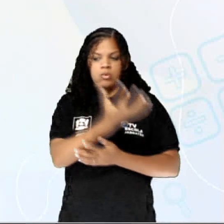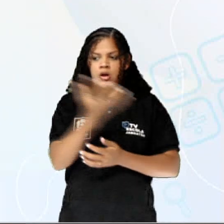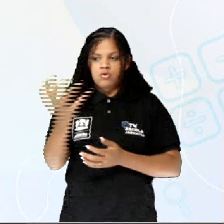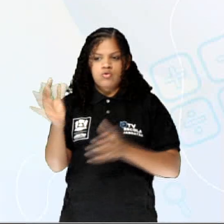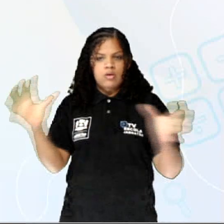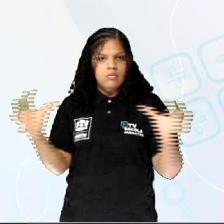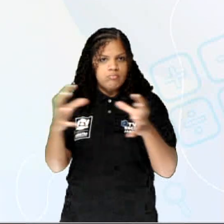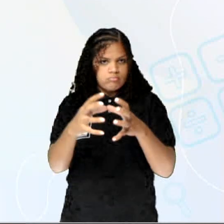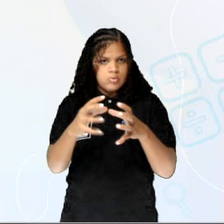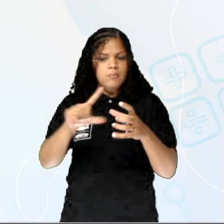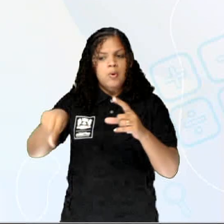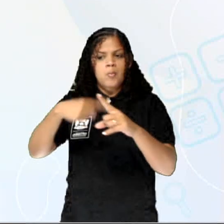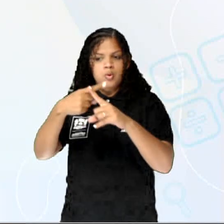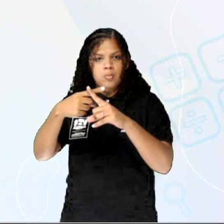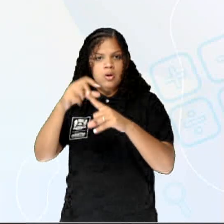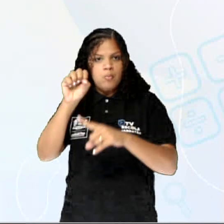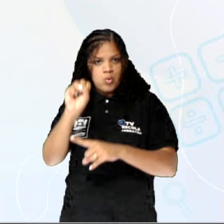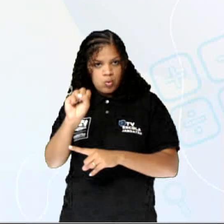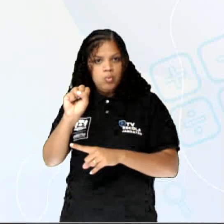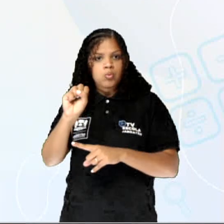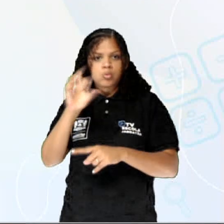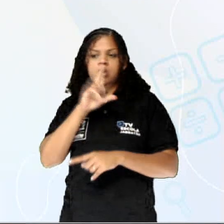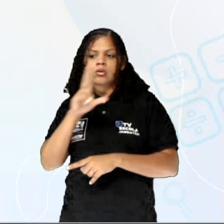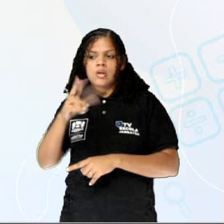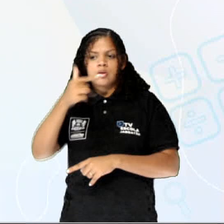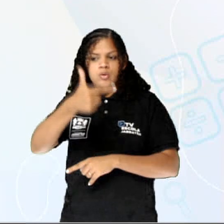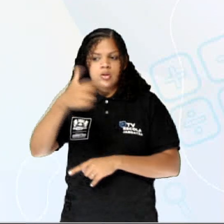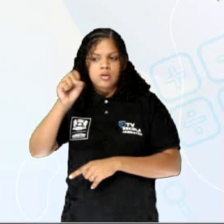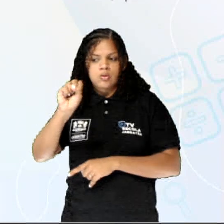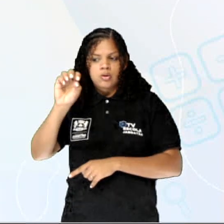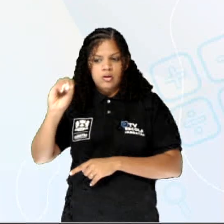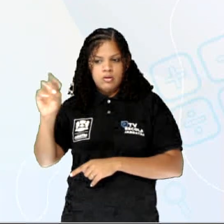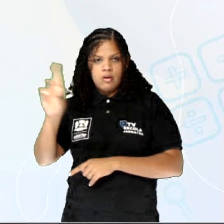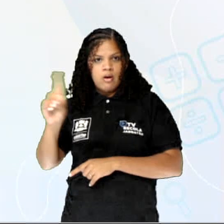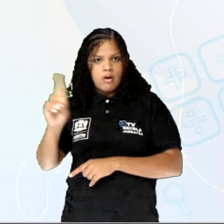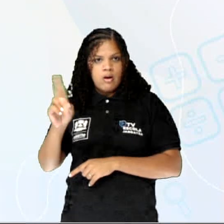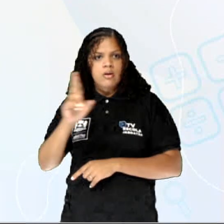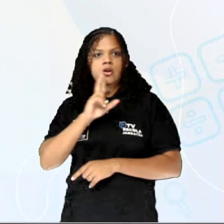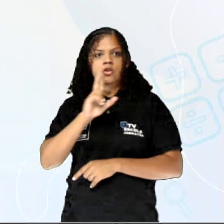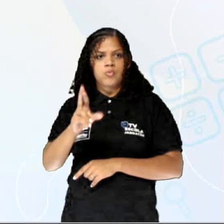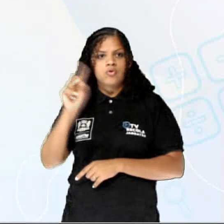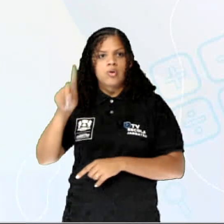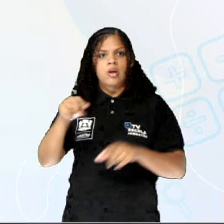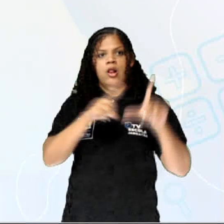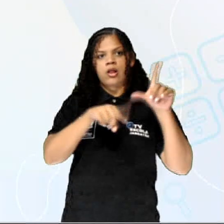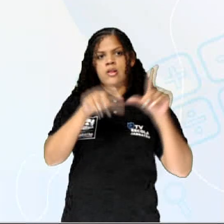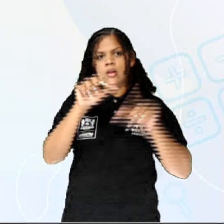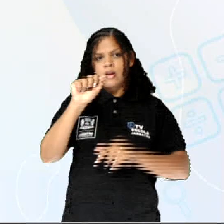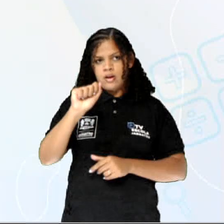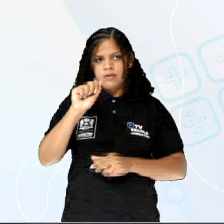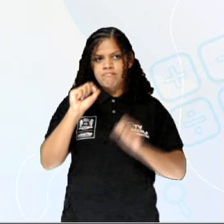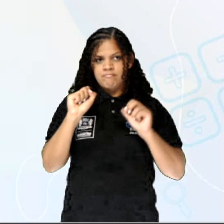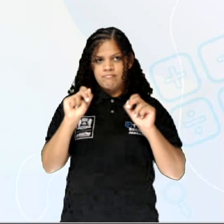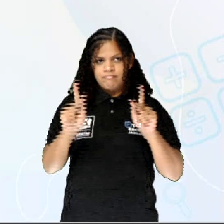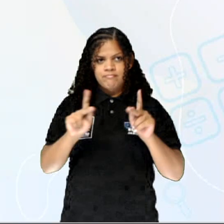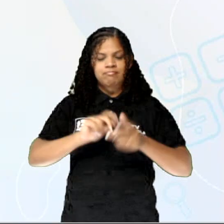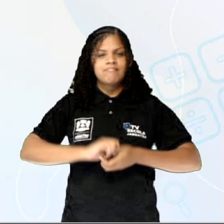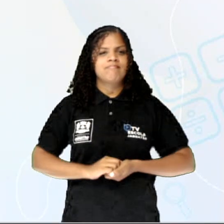cada 5 metros quadrados, eu posso dividir 40 por 5 para descobrir quanto é que ele ganha por cada metro quadrado que ele trabalha,